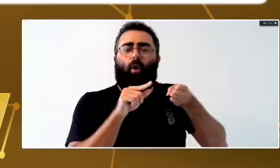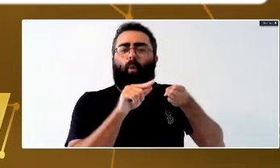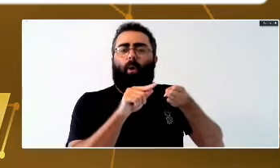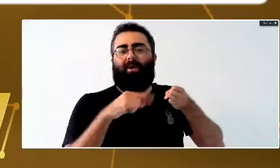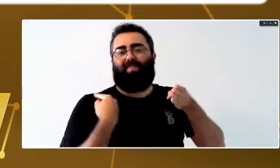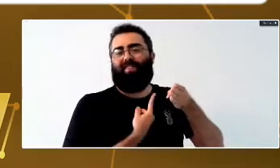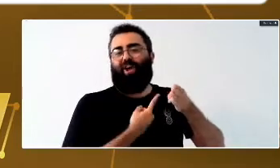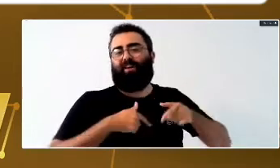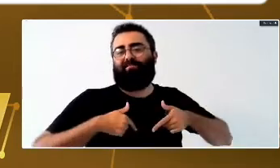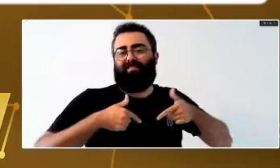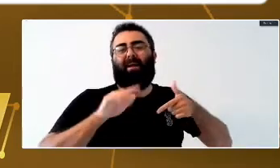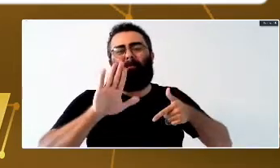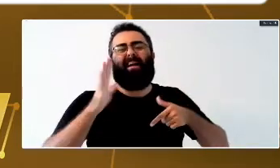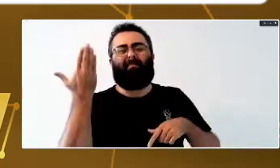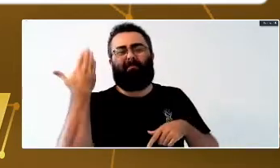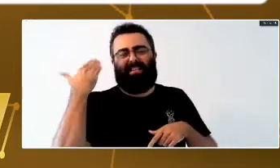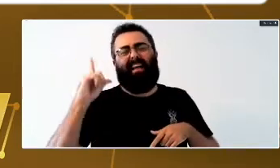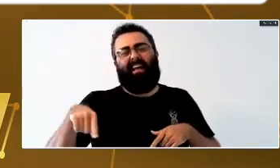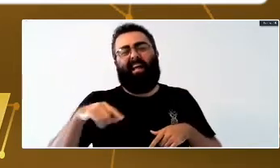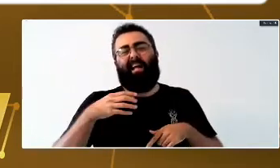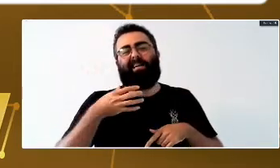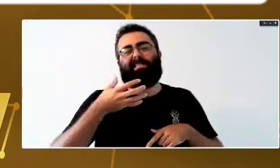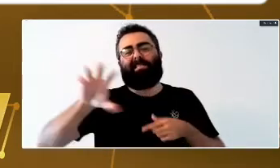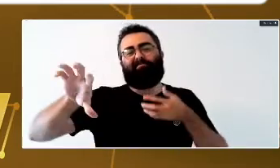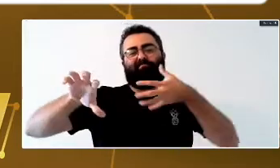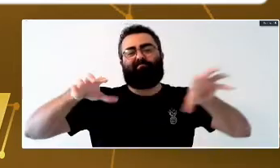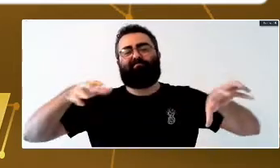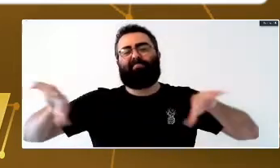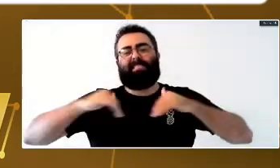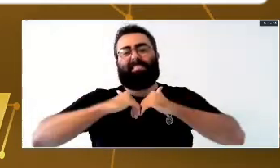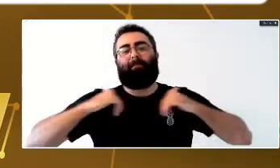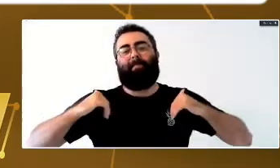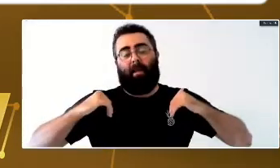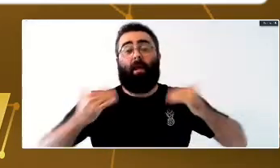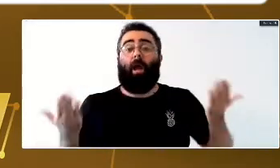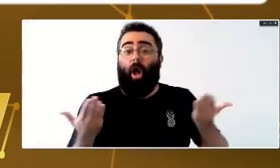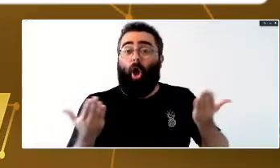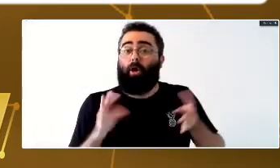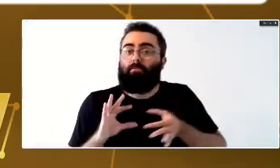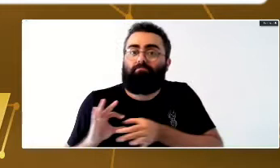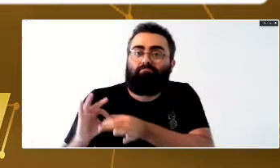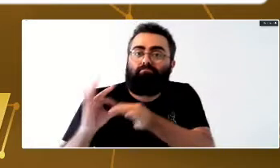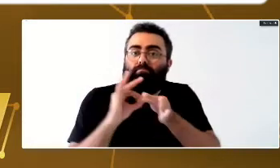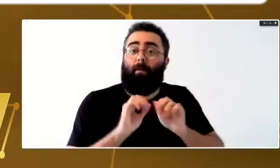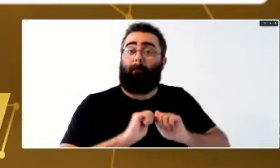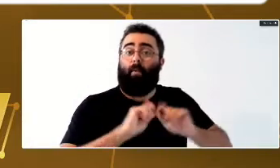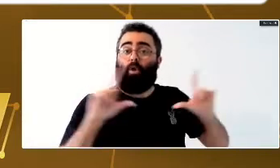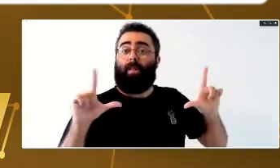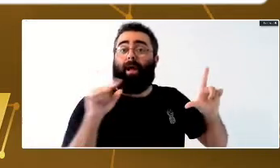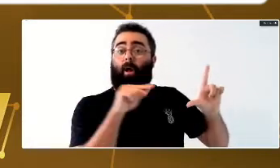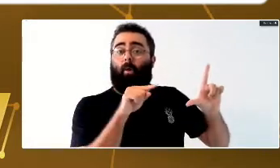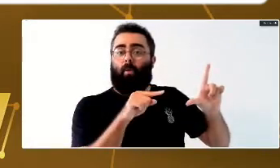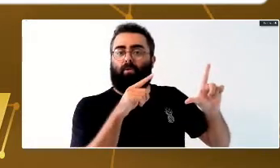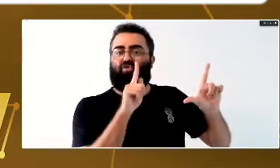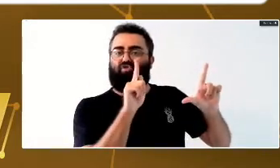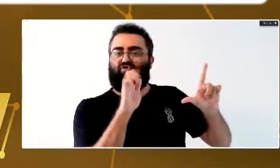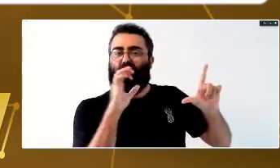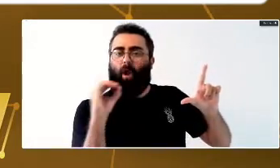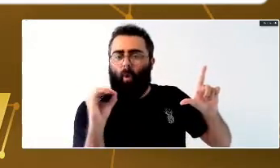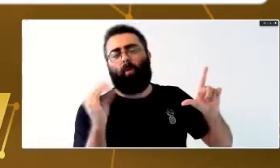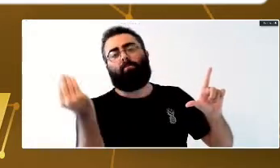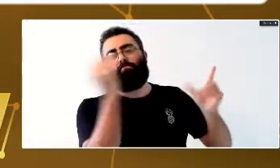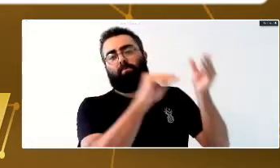ainda setorizadas. Com o uso do sistema de informação geográfica corporativo, a gente tem condições de dar